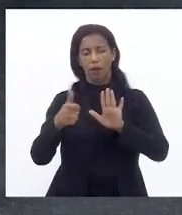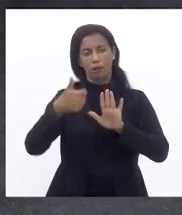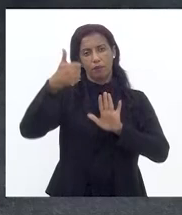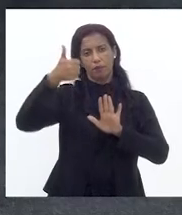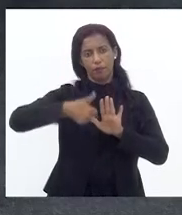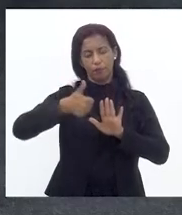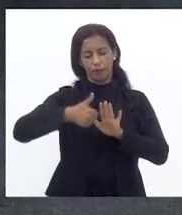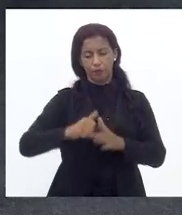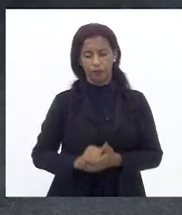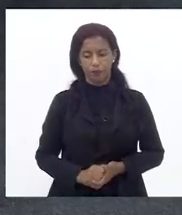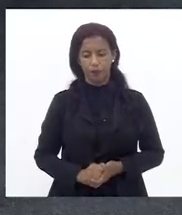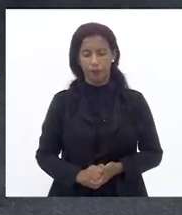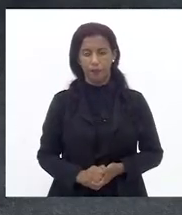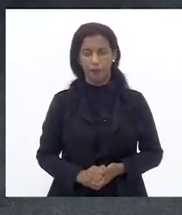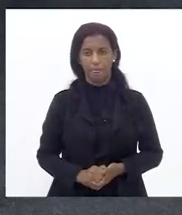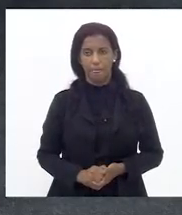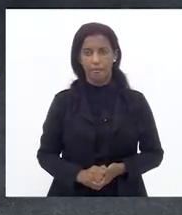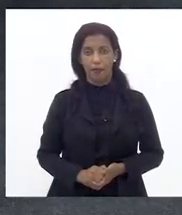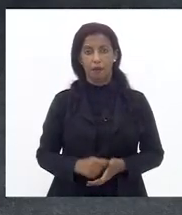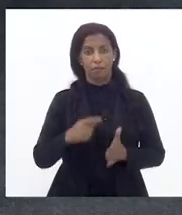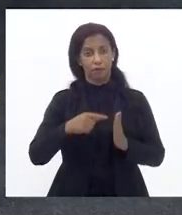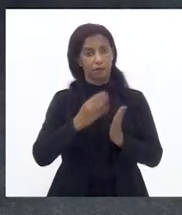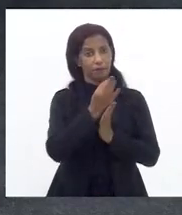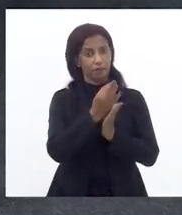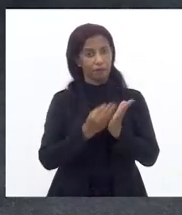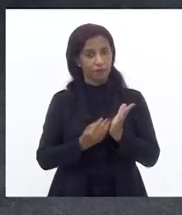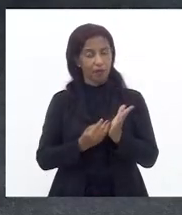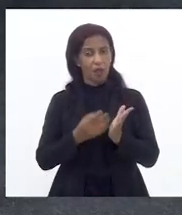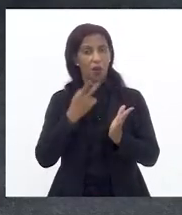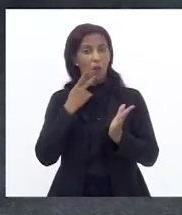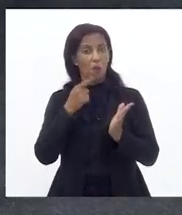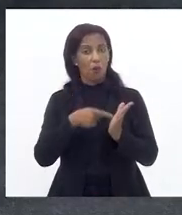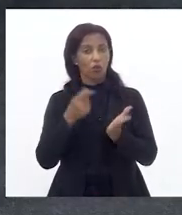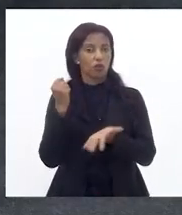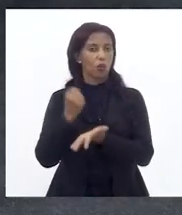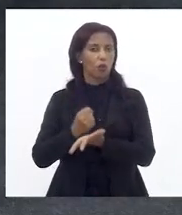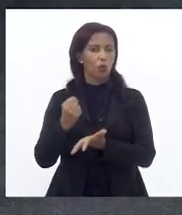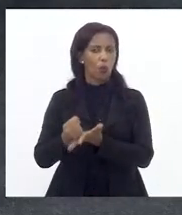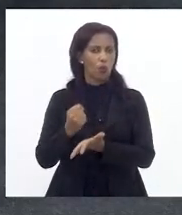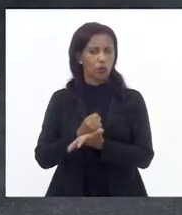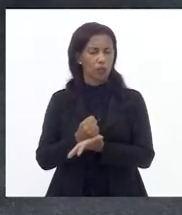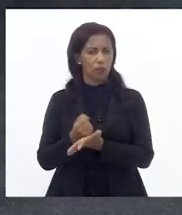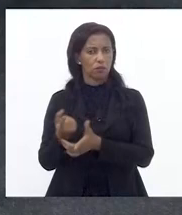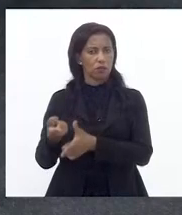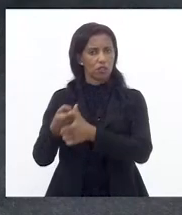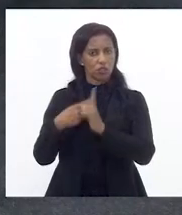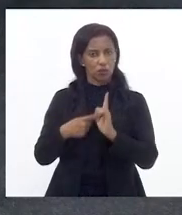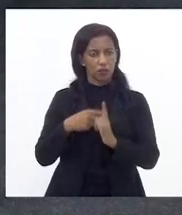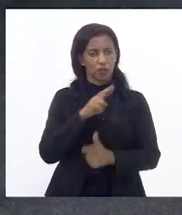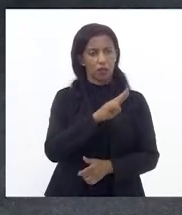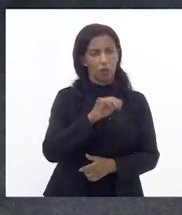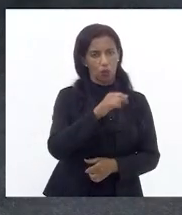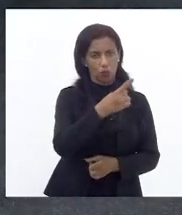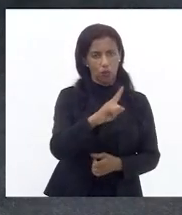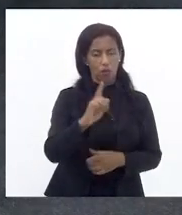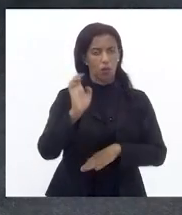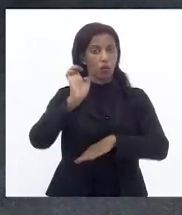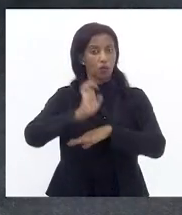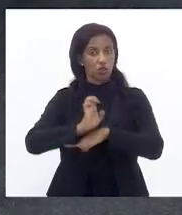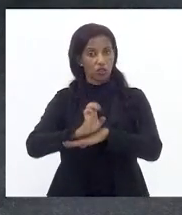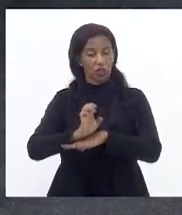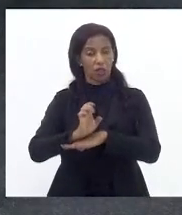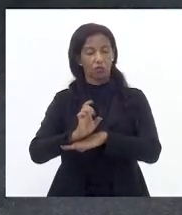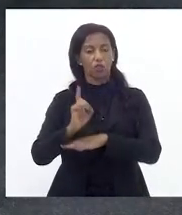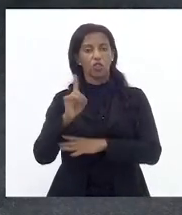é o de esse diploma Versa dos contratos de refinanciamento da dívida celebrado entre a união estados Distrito